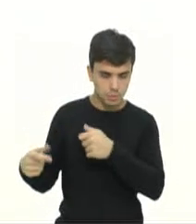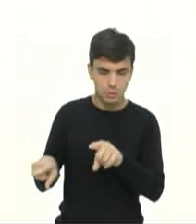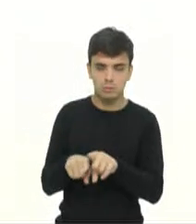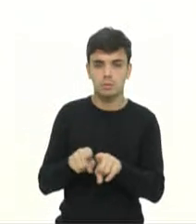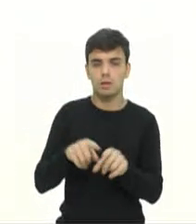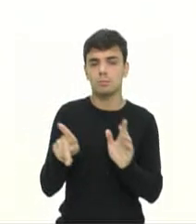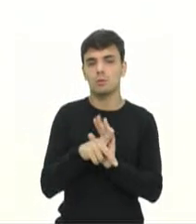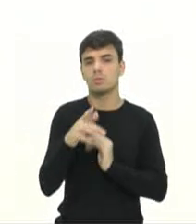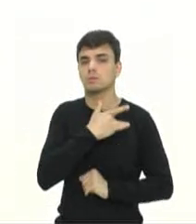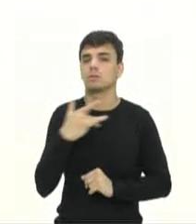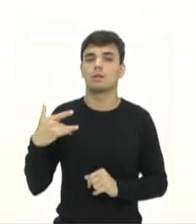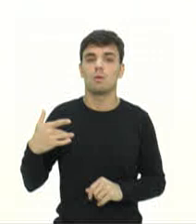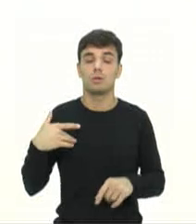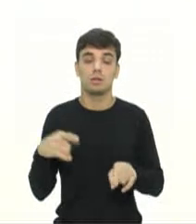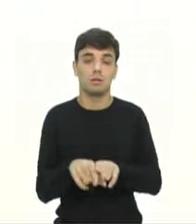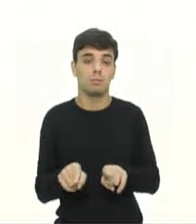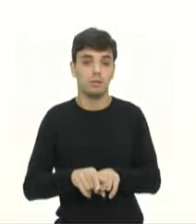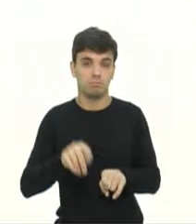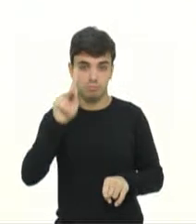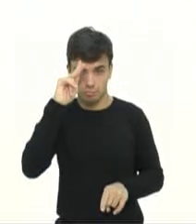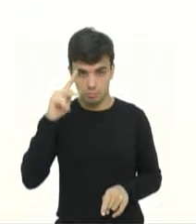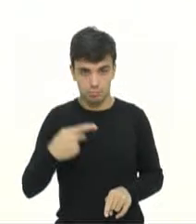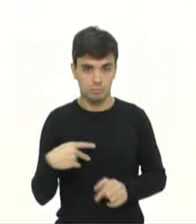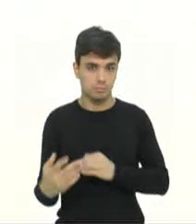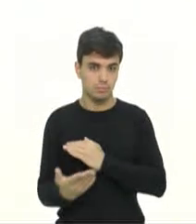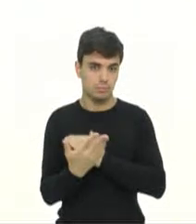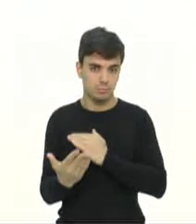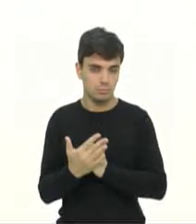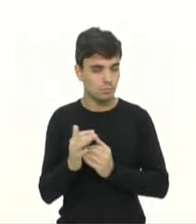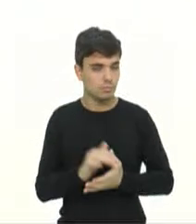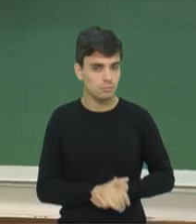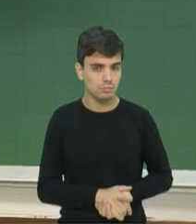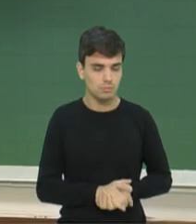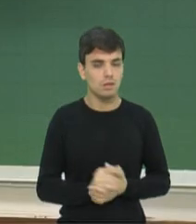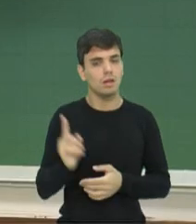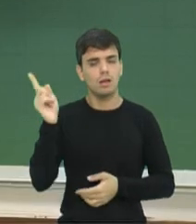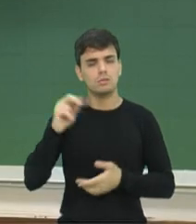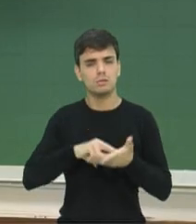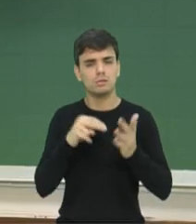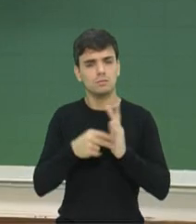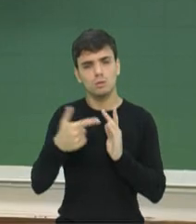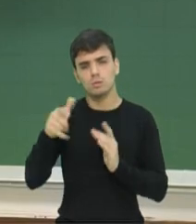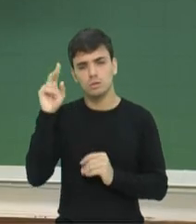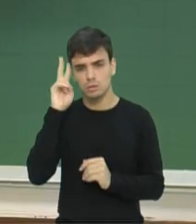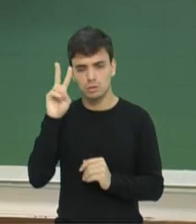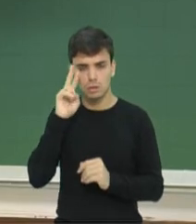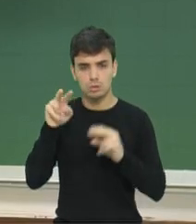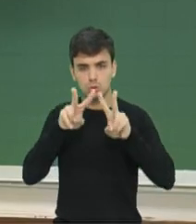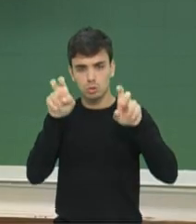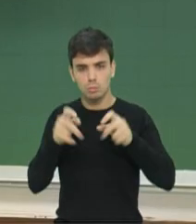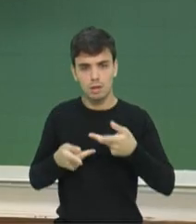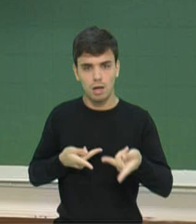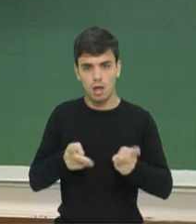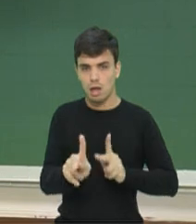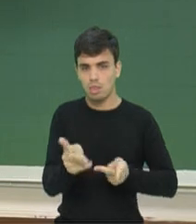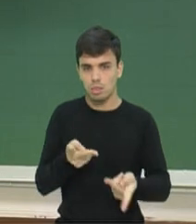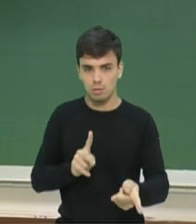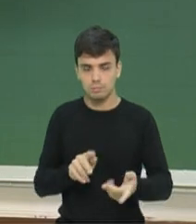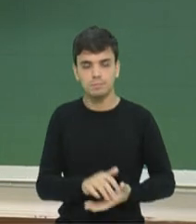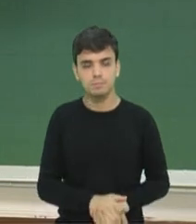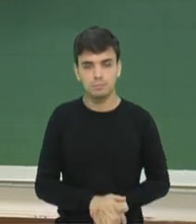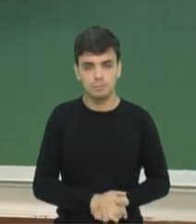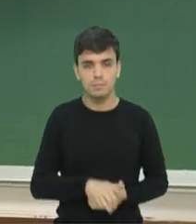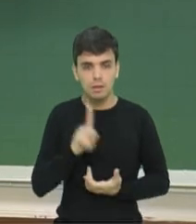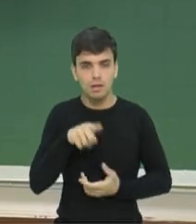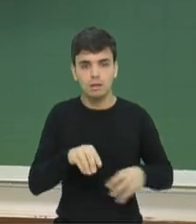autodefesa, dando início às artes marciais, né? Então aqui também é outra vertente histórica que fala sobre o karatê, né? Então que foi da